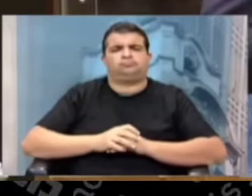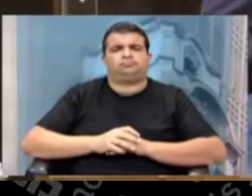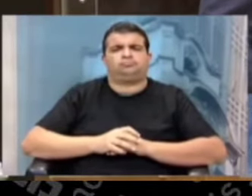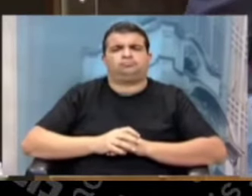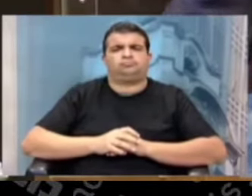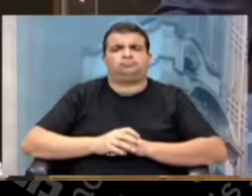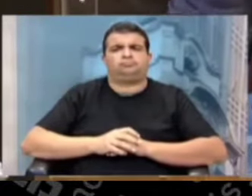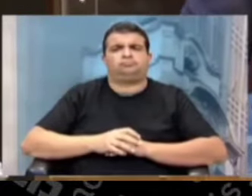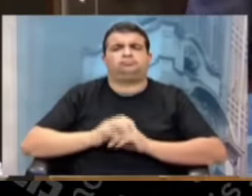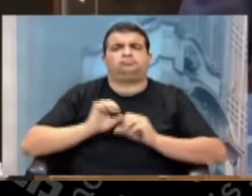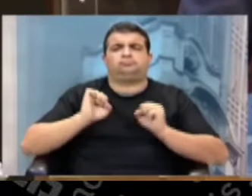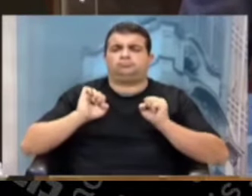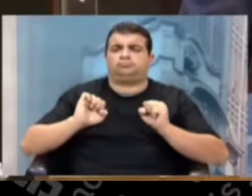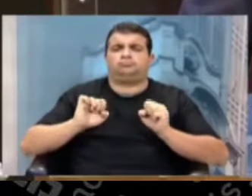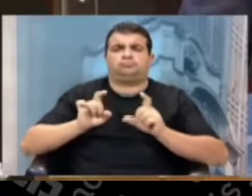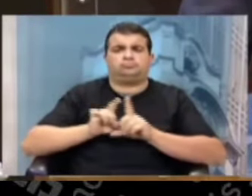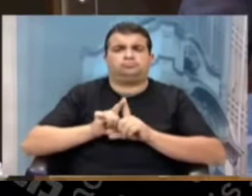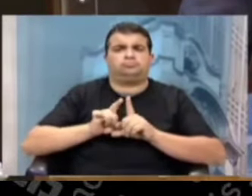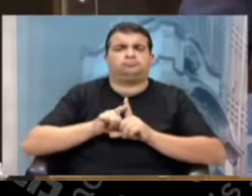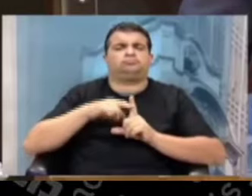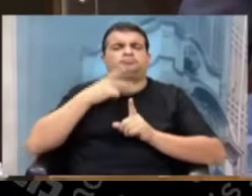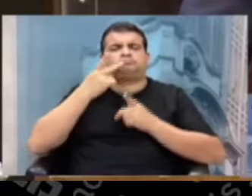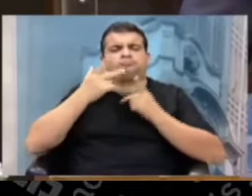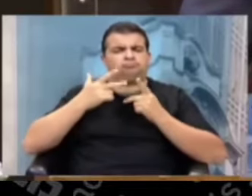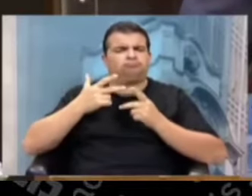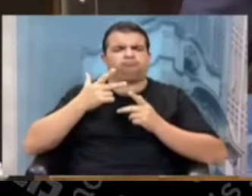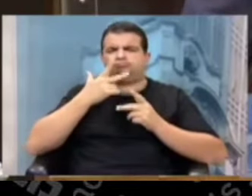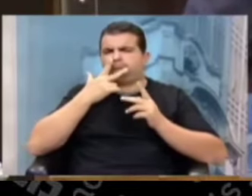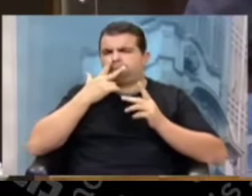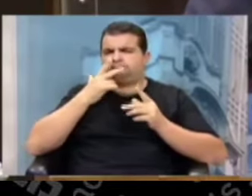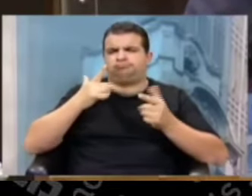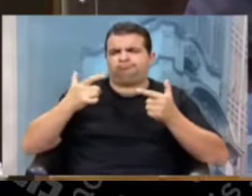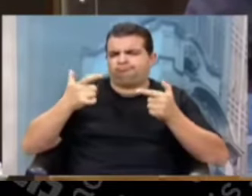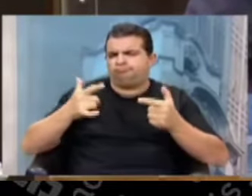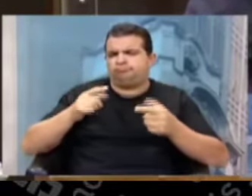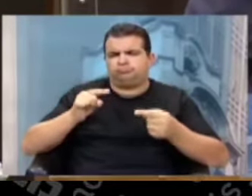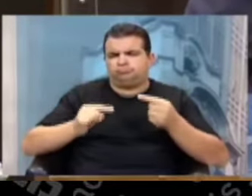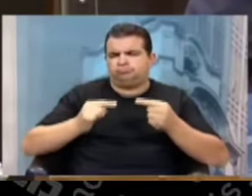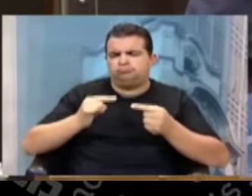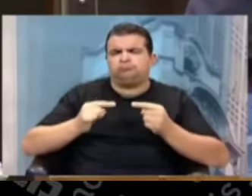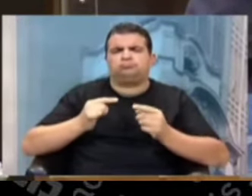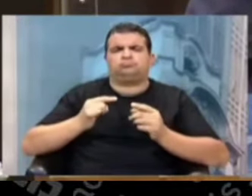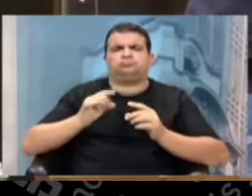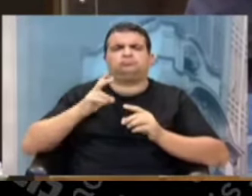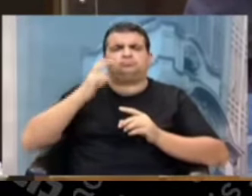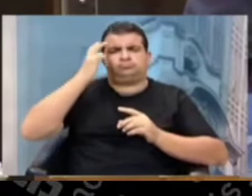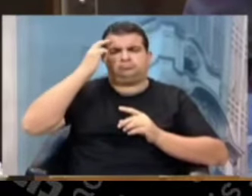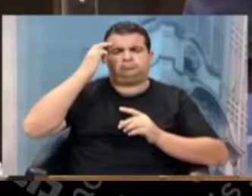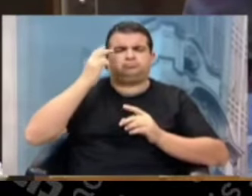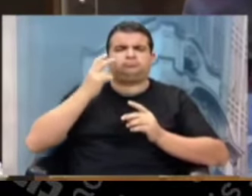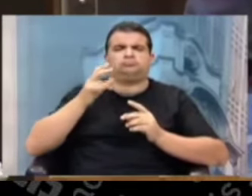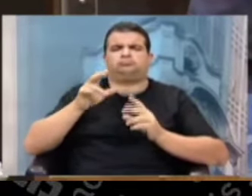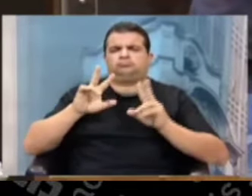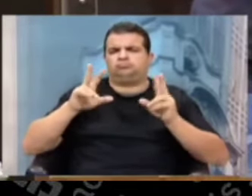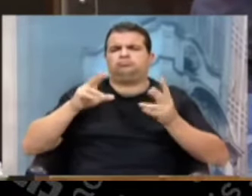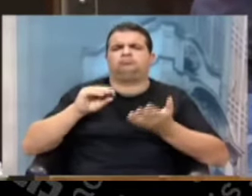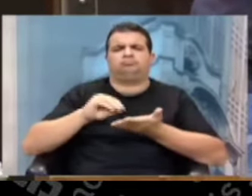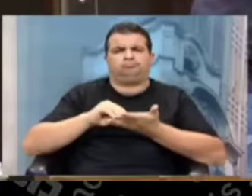sim a gente pode falar em uma guerra cultural, na lógica da intolerância.